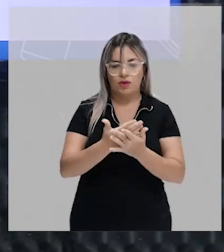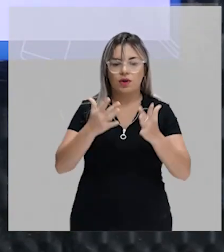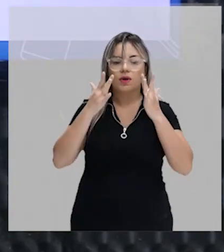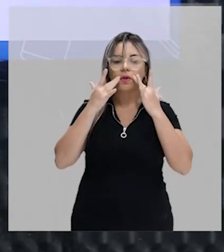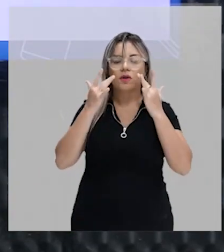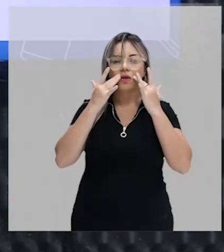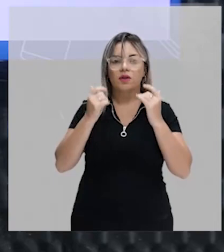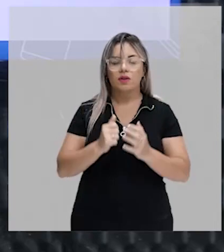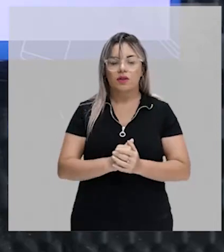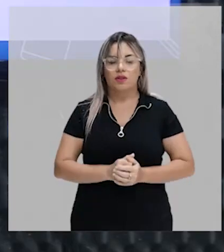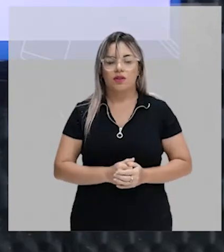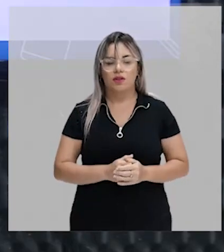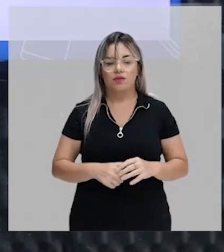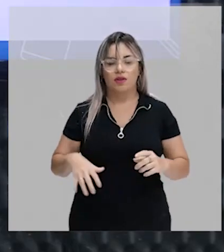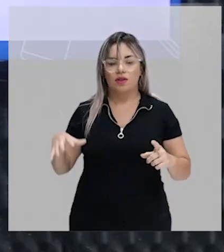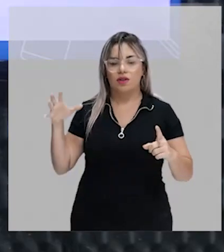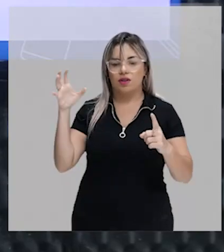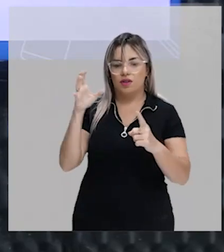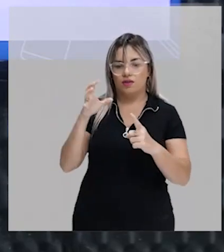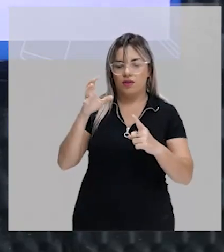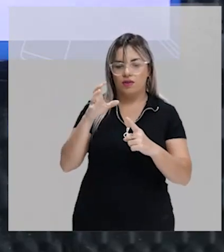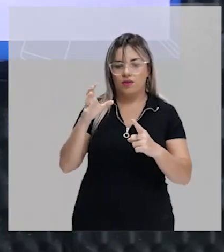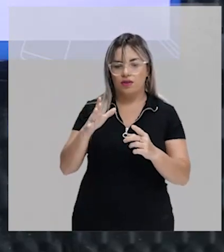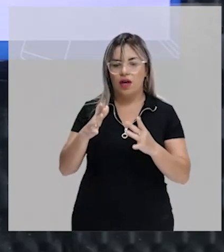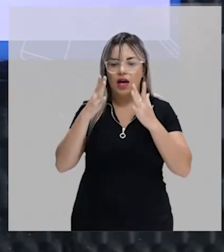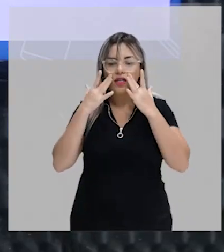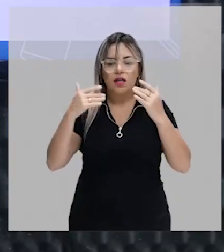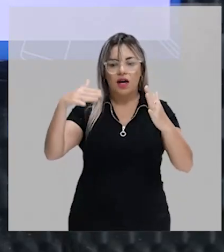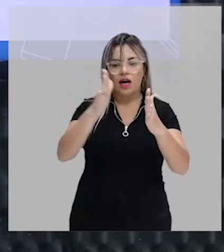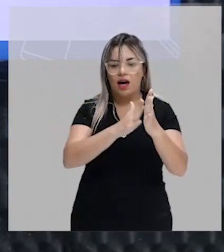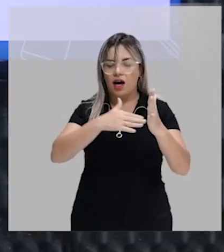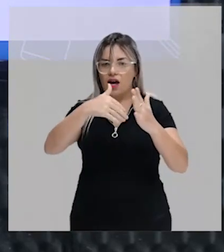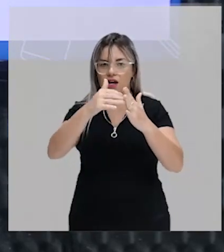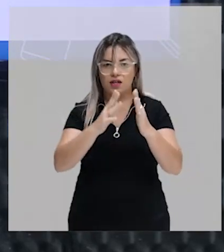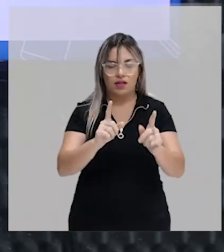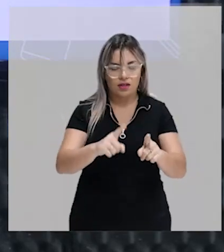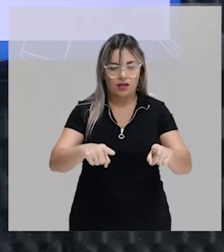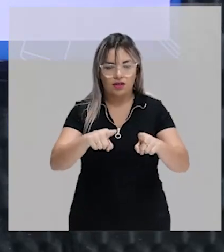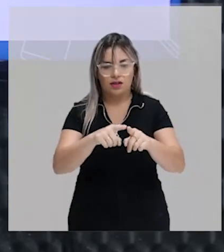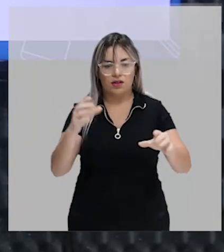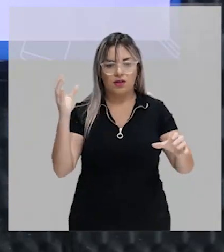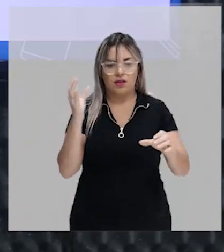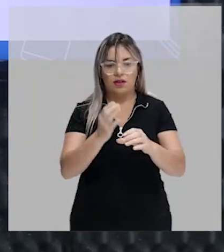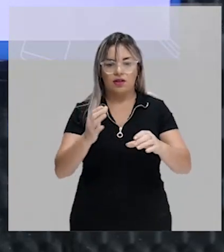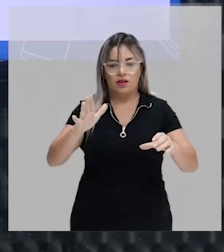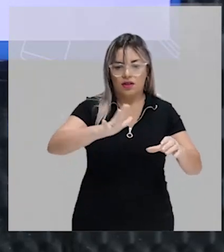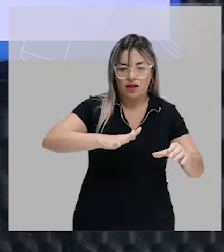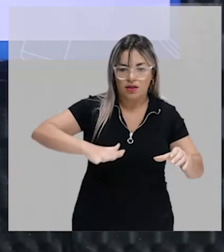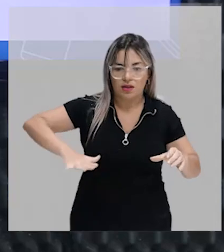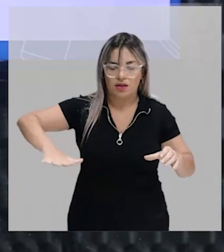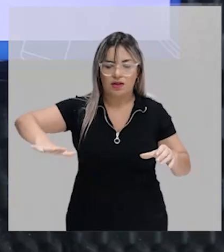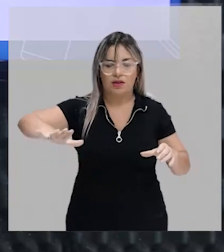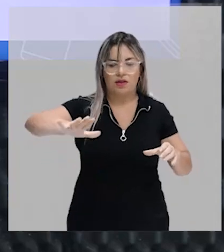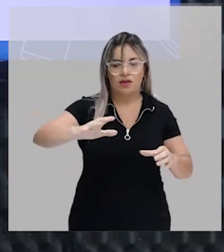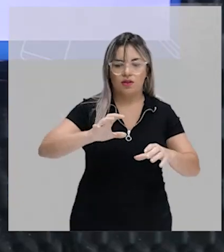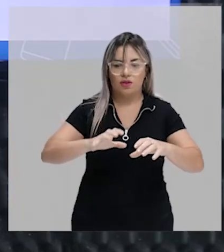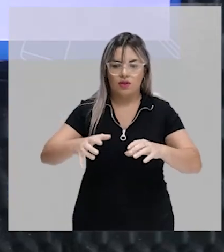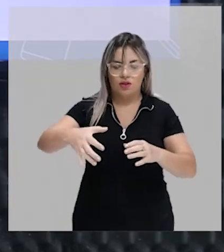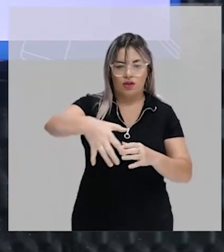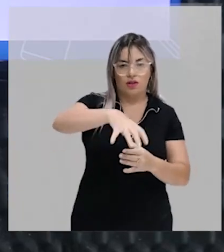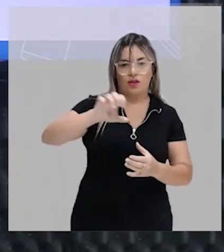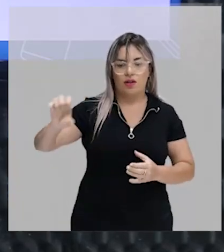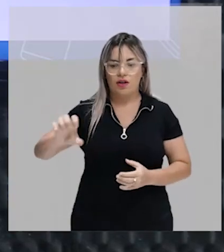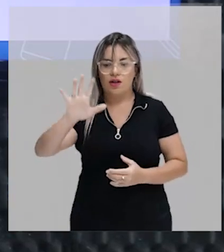plásticas, na arquitetura. Essa tendência se espalhou pelo continente europeu no século XVI e teve o Renascimento como